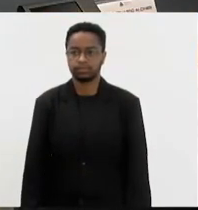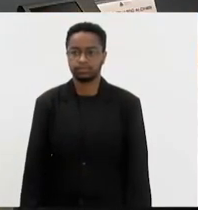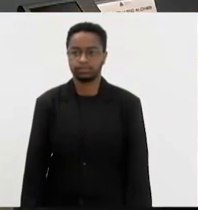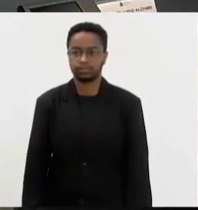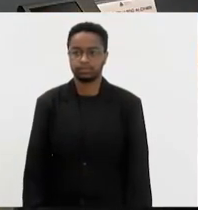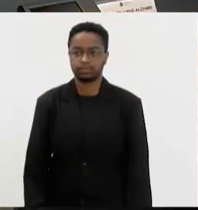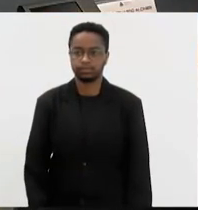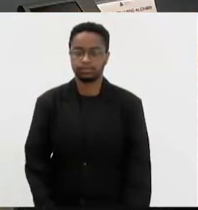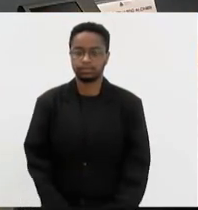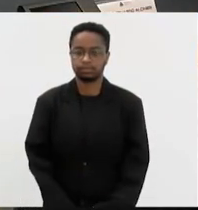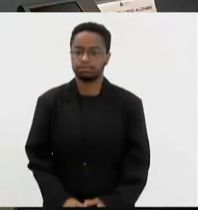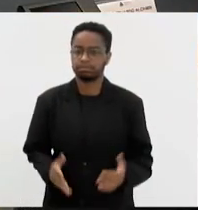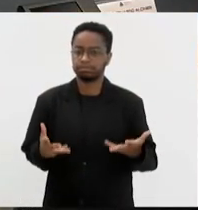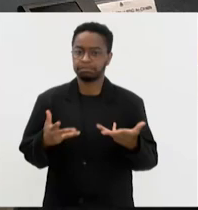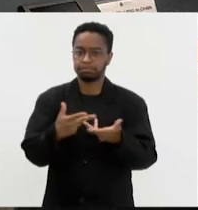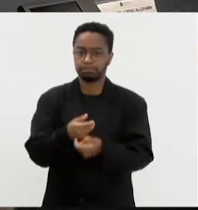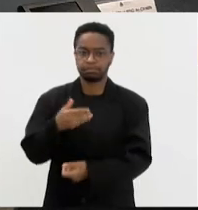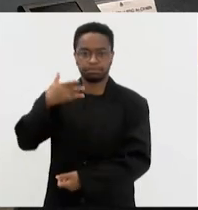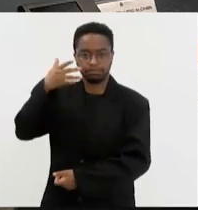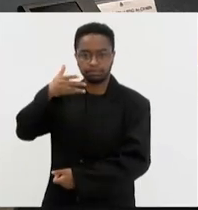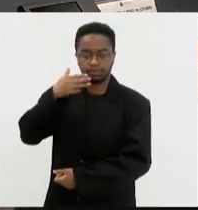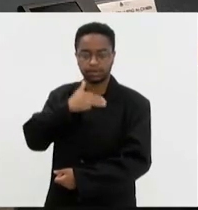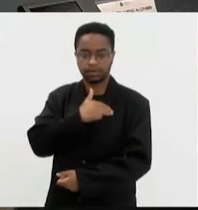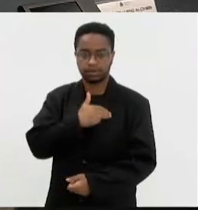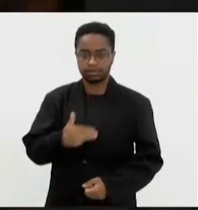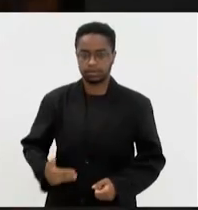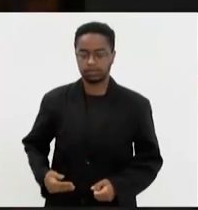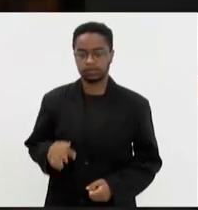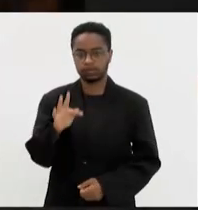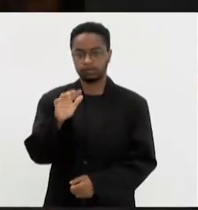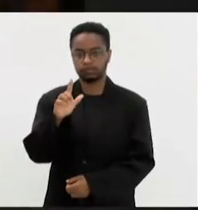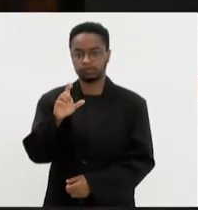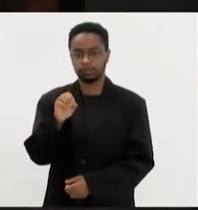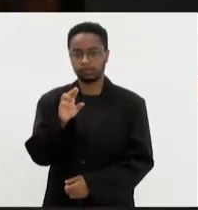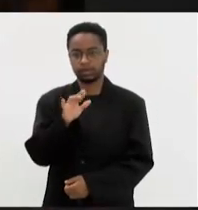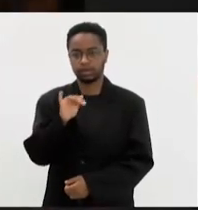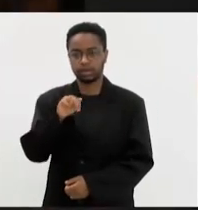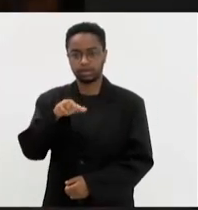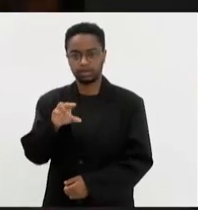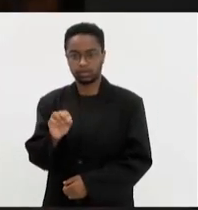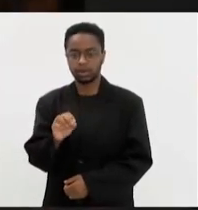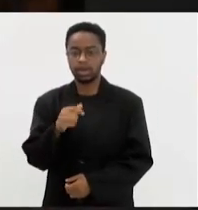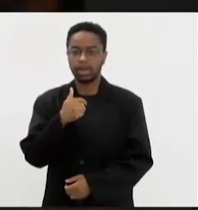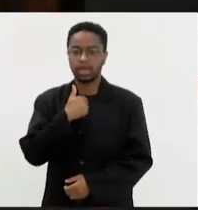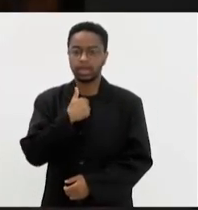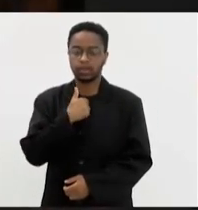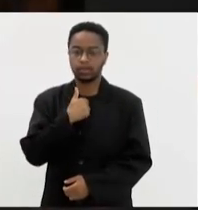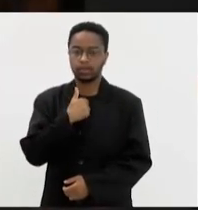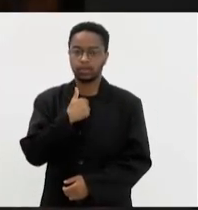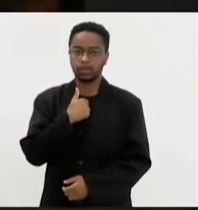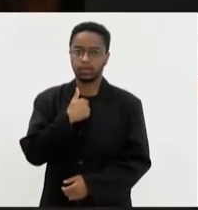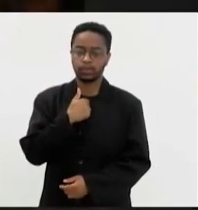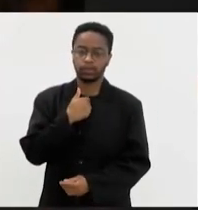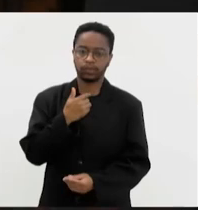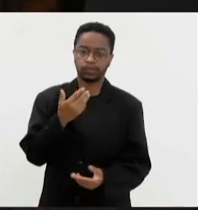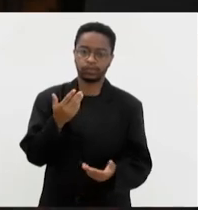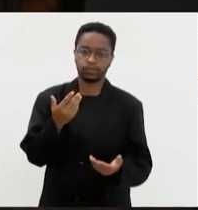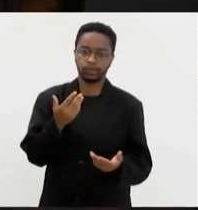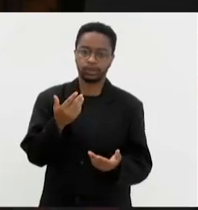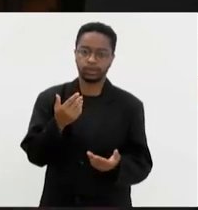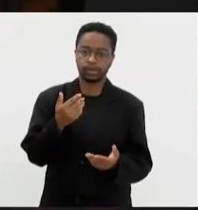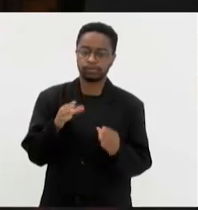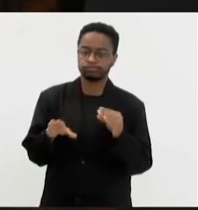brilhante exposição do ministro Floriana Azevedo eu faria um uma